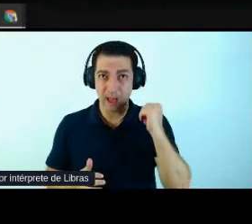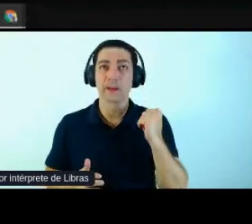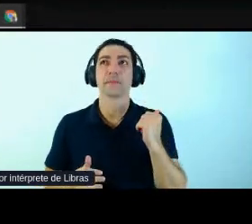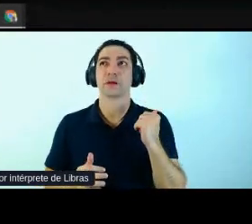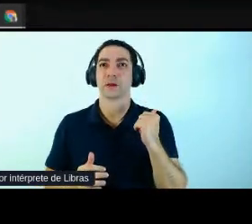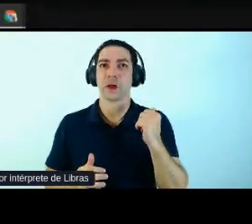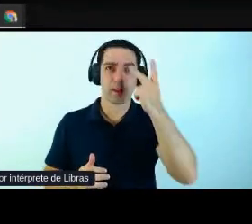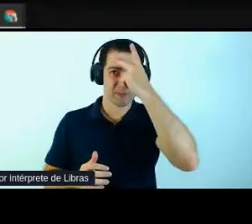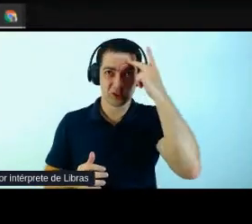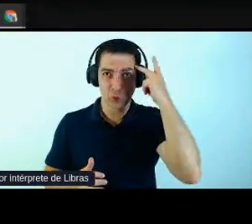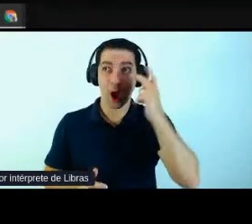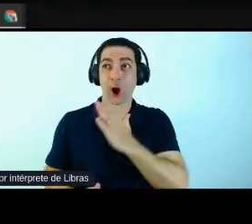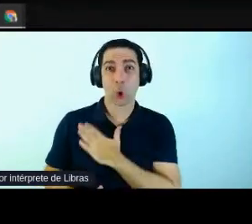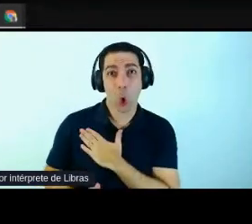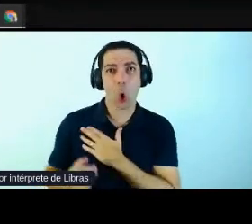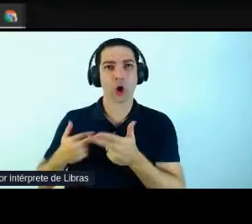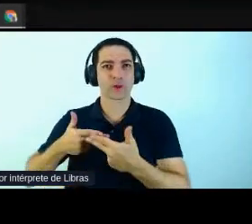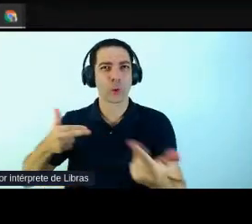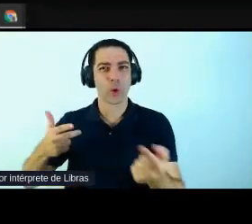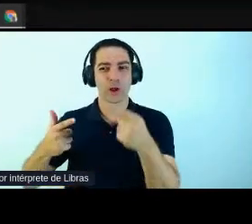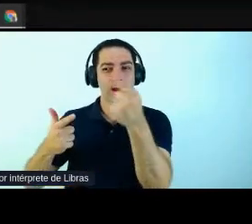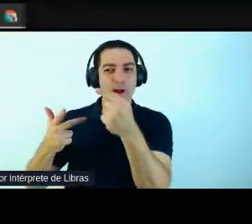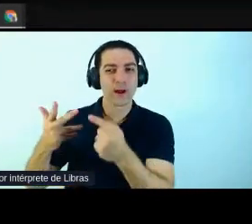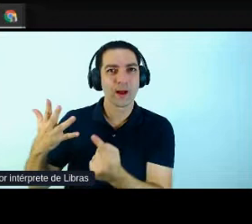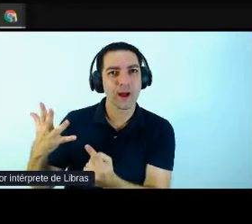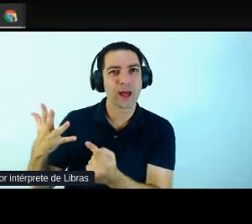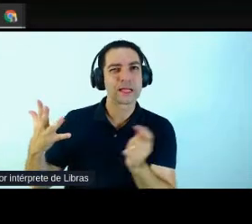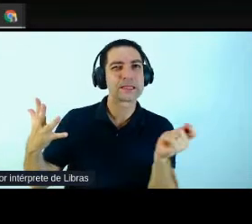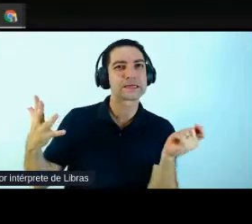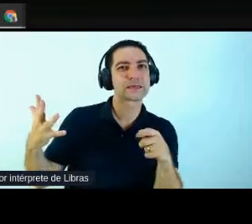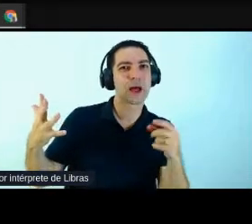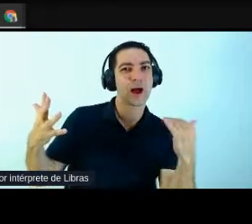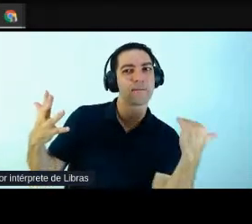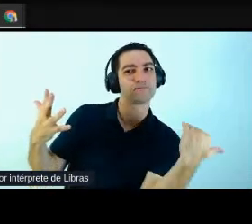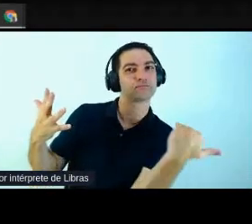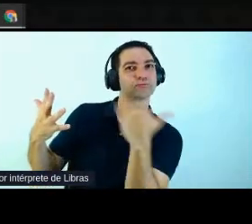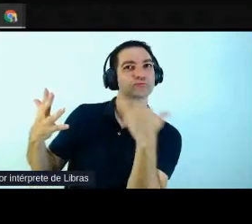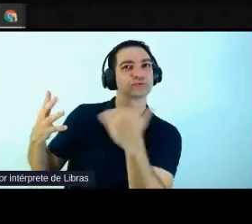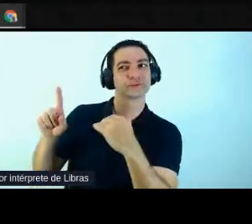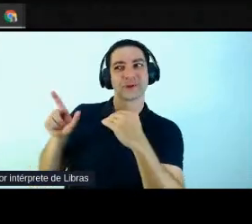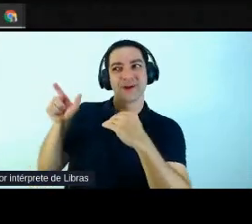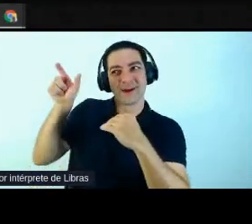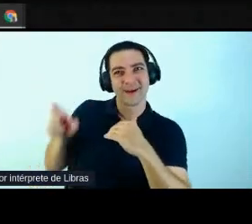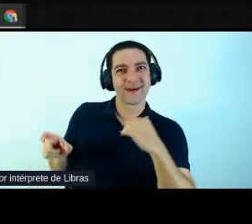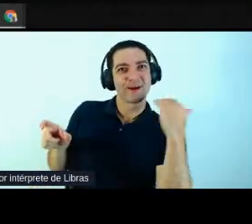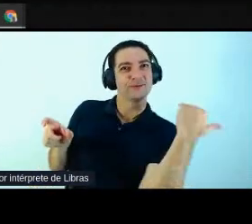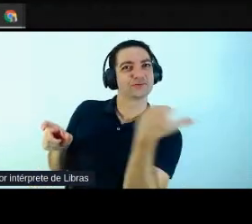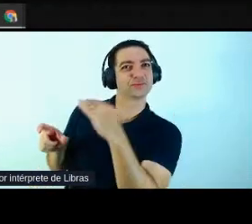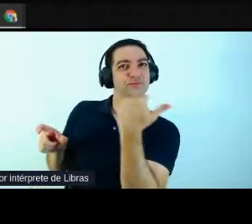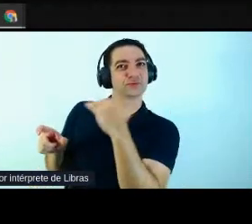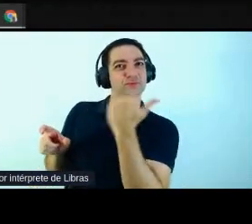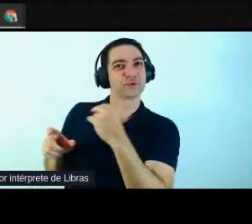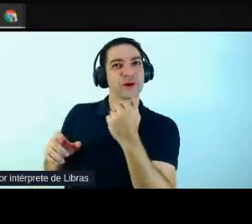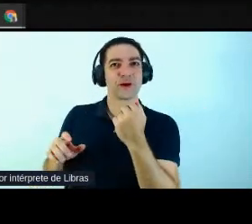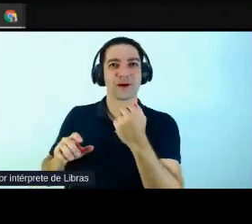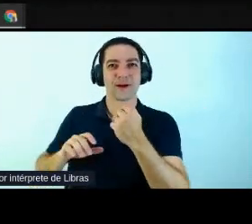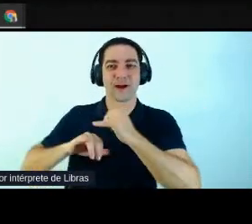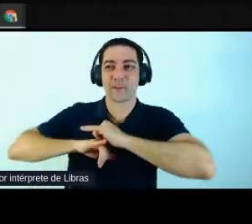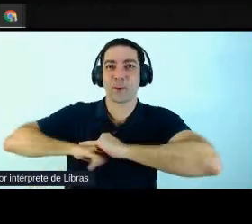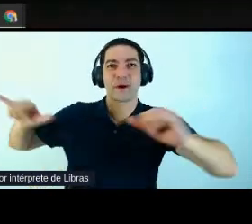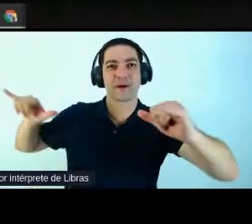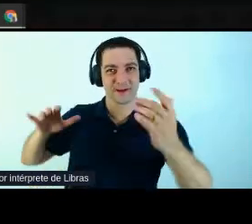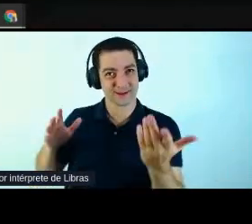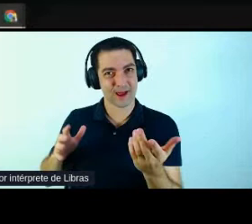direcionada. Então a gente vê que quando a gente tem informação, tem conhecimento sobre as pessoas,